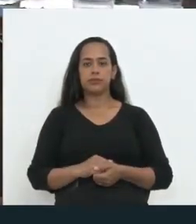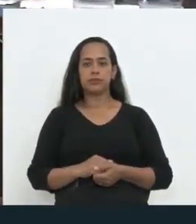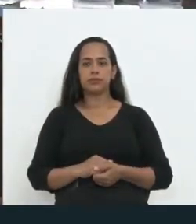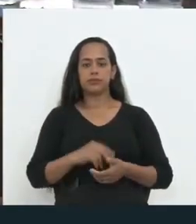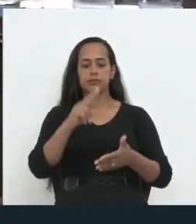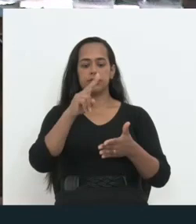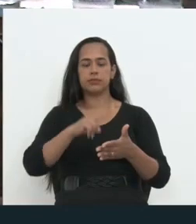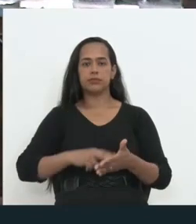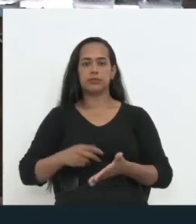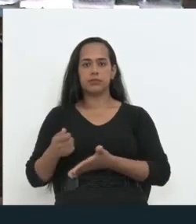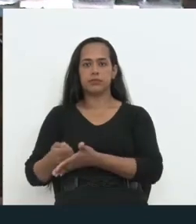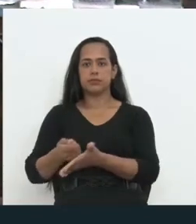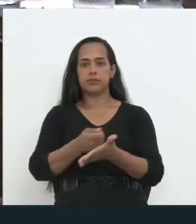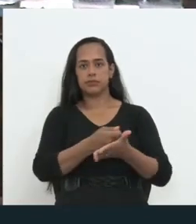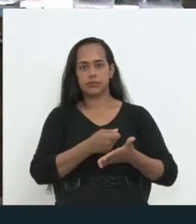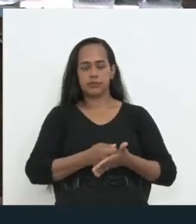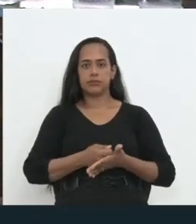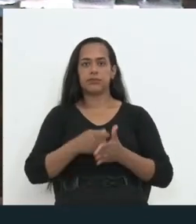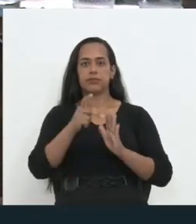Leitura e deliberação do projeto de lei